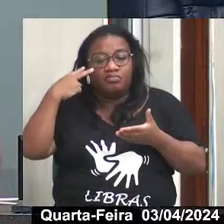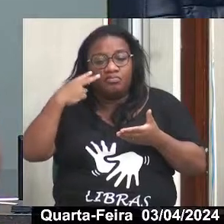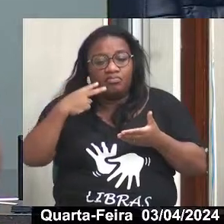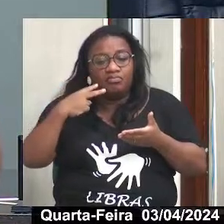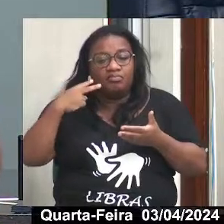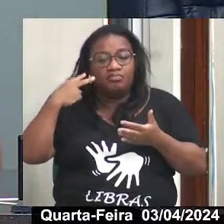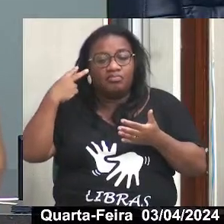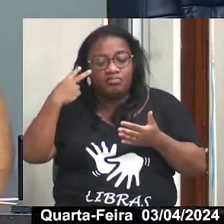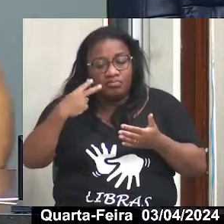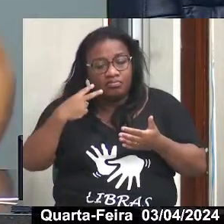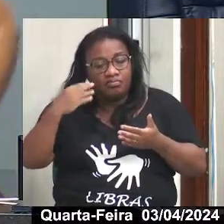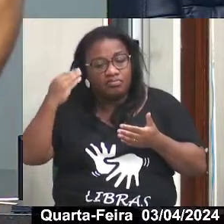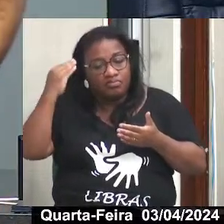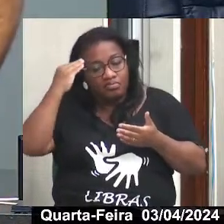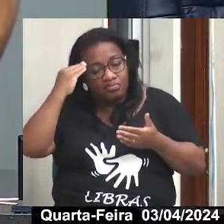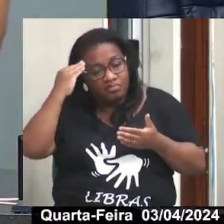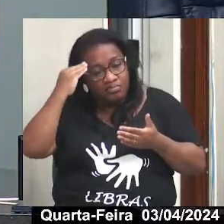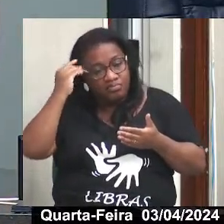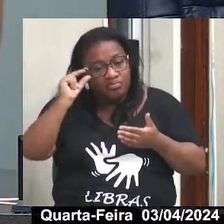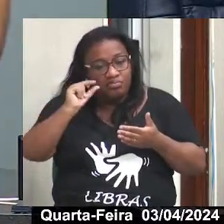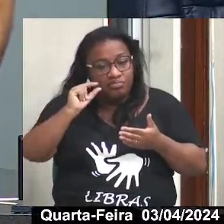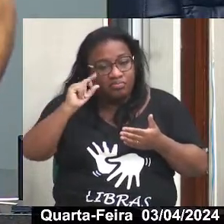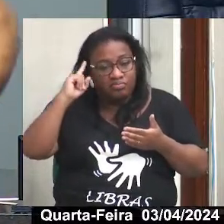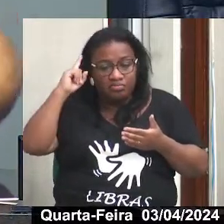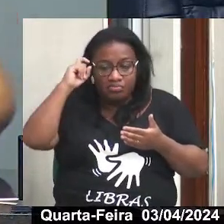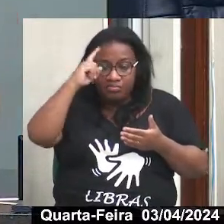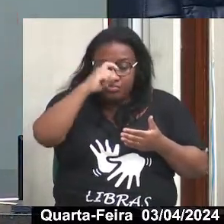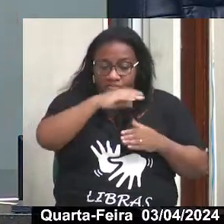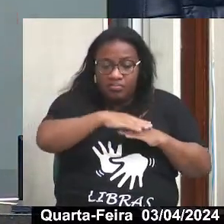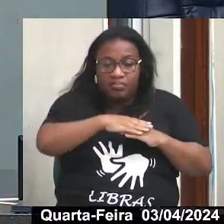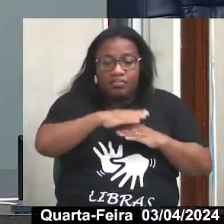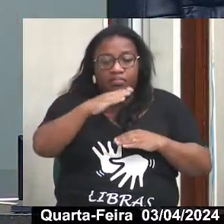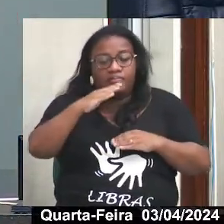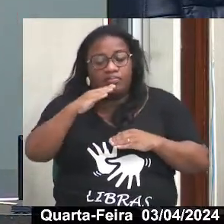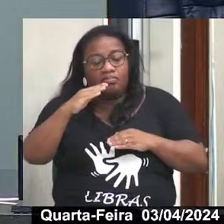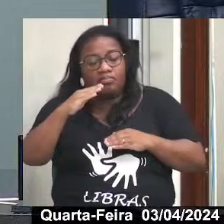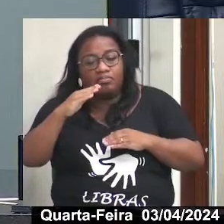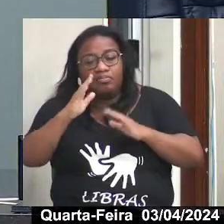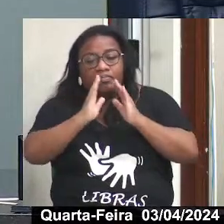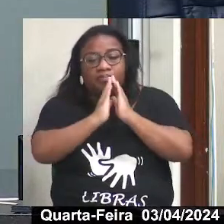né, para entender um pouco as dificuldades, mas, graças a Deus,